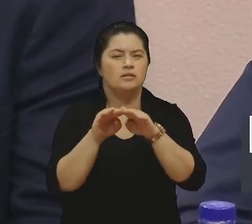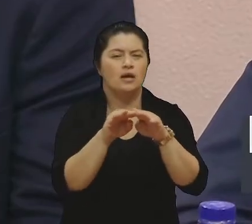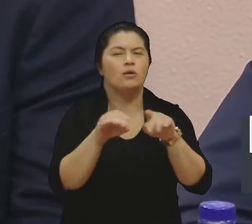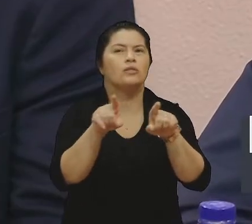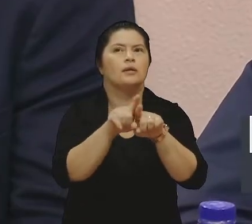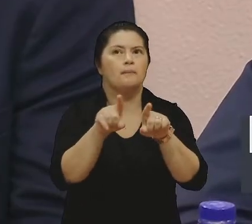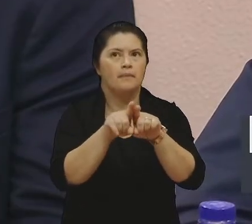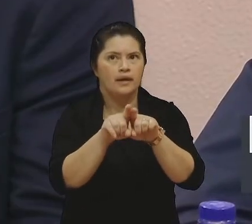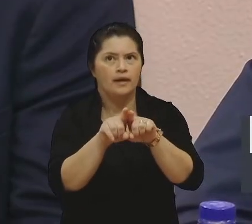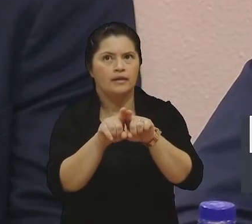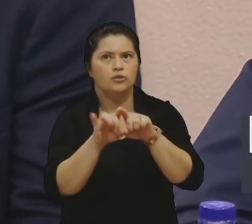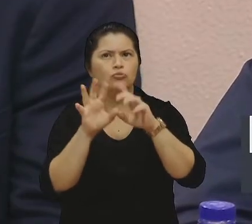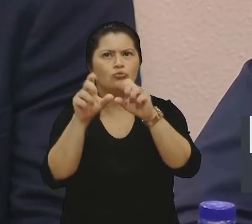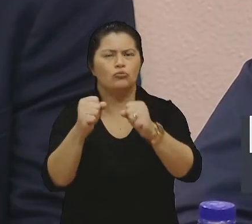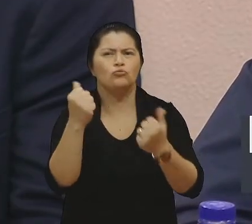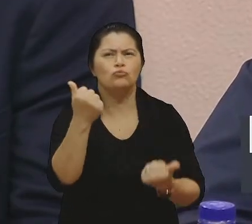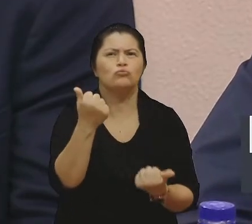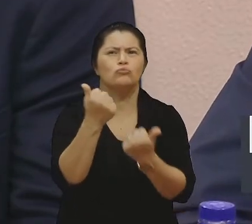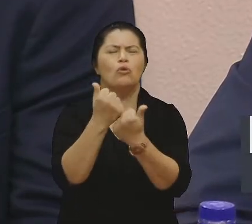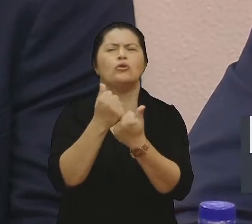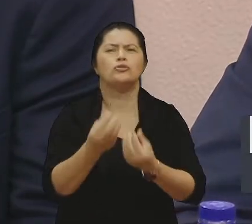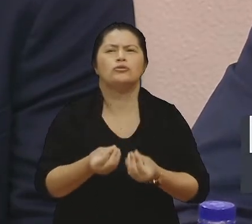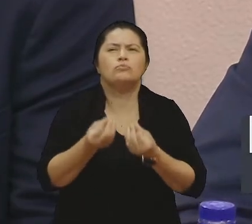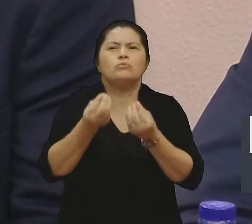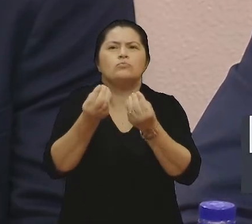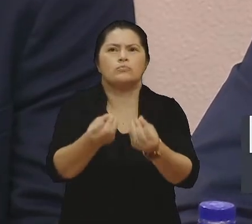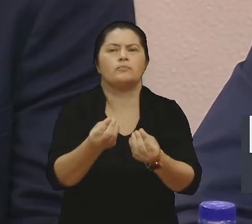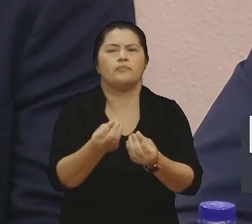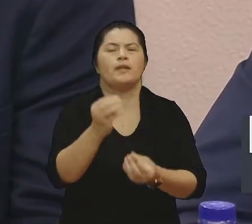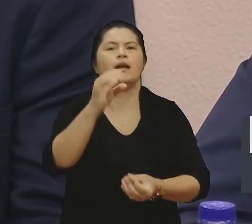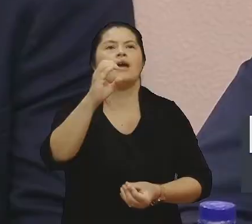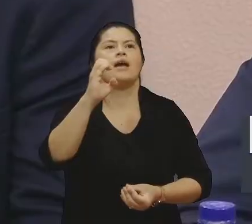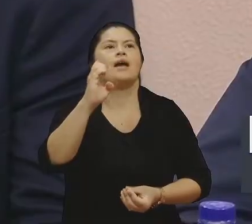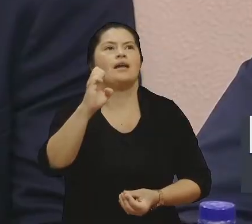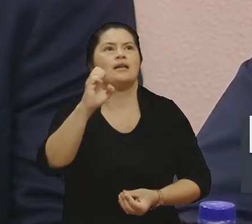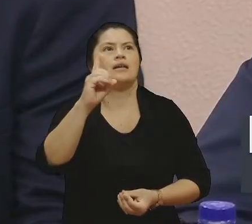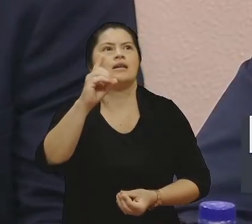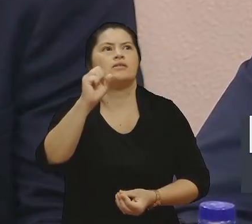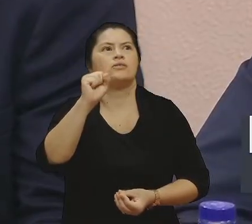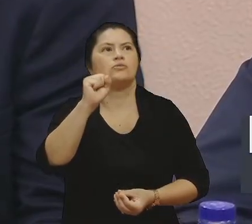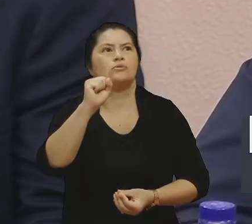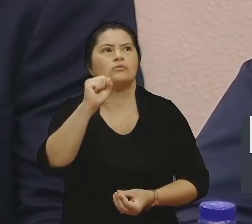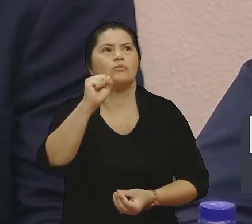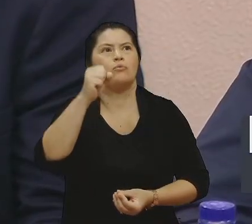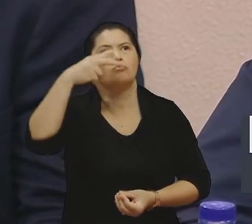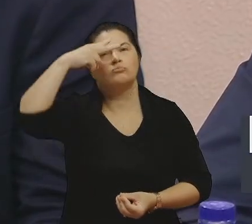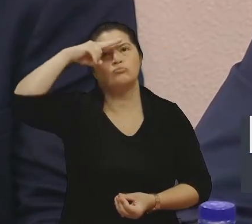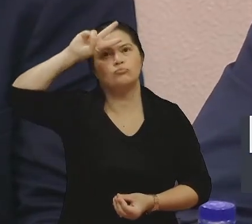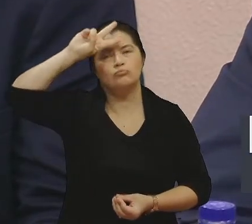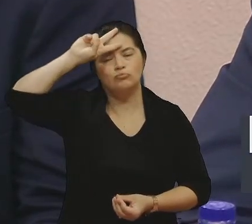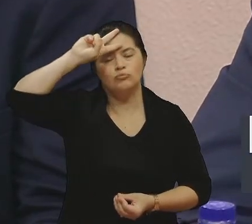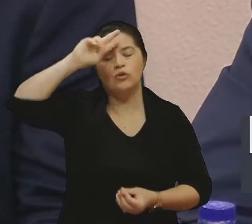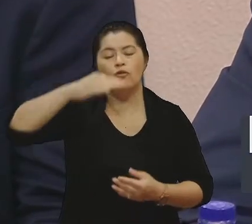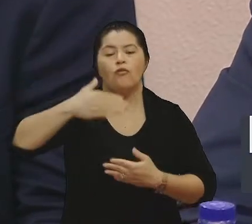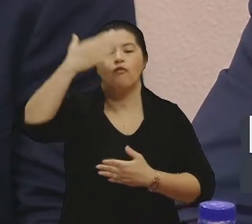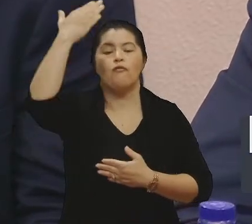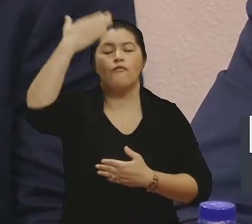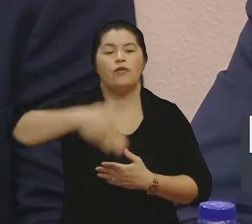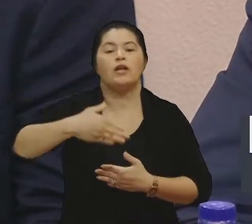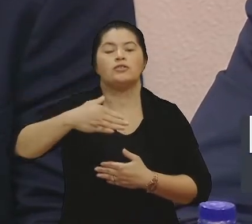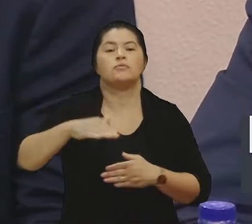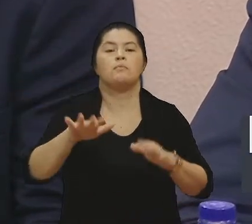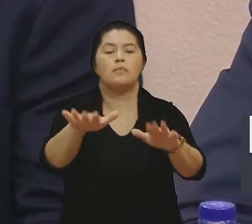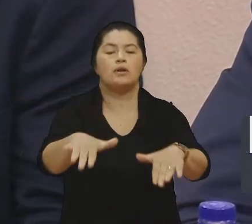né? Todo o suporte que foi dado. Edson da Rosa, aí, presidindo a nossa frente parlamentar, em nome do Edson também, todos